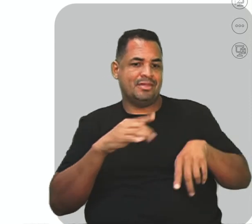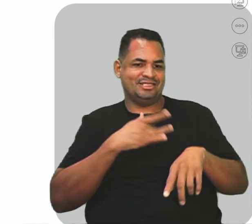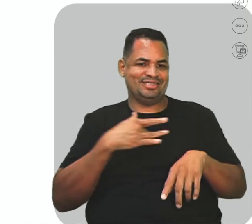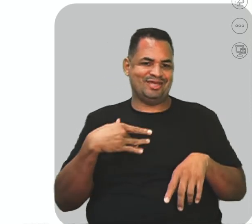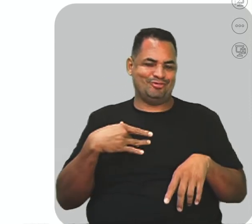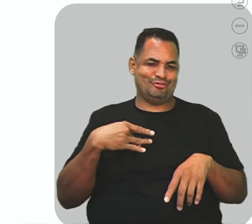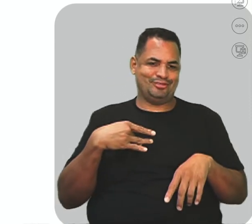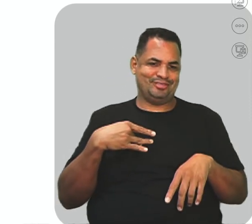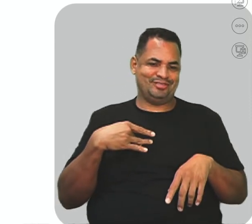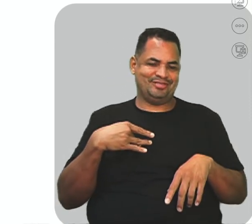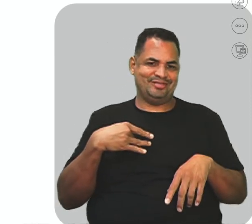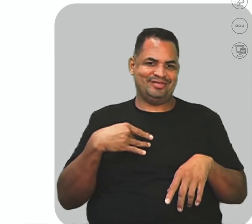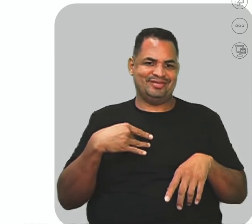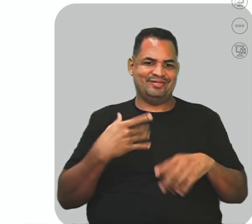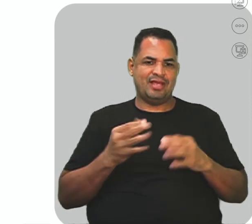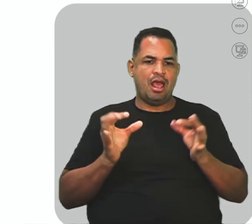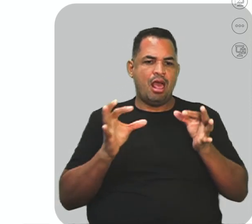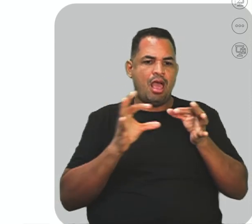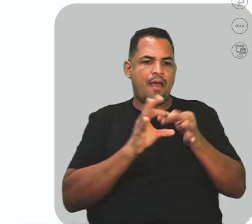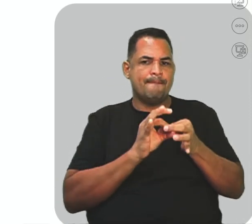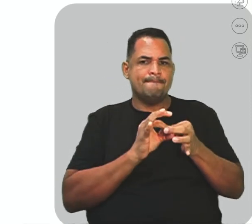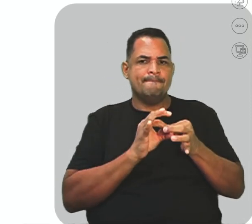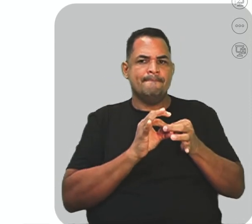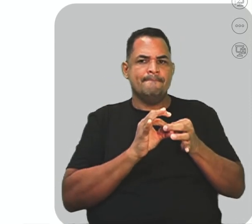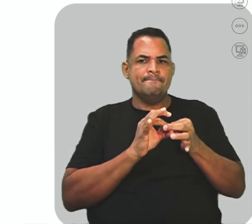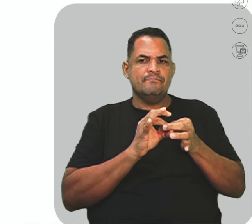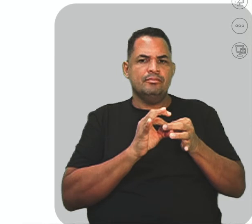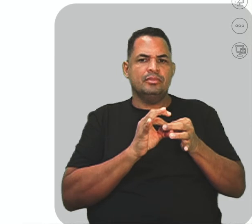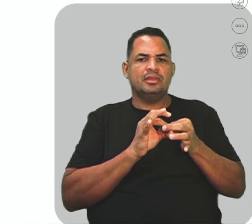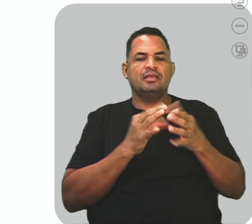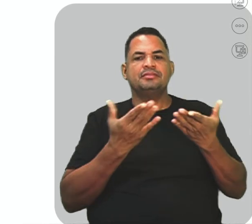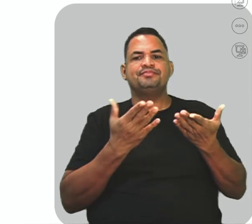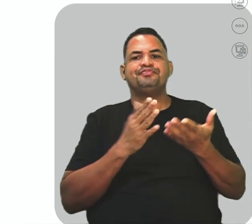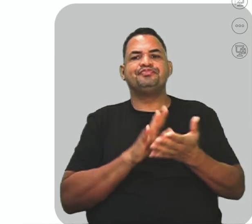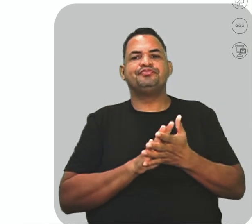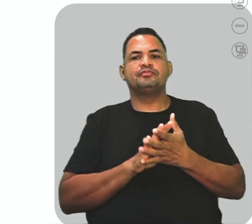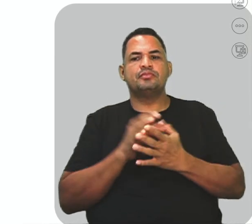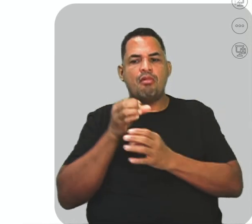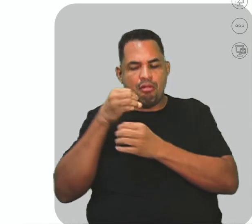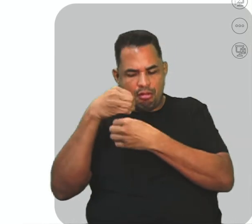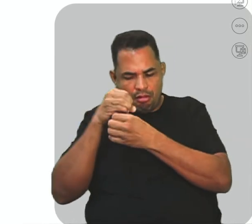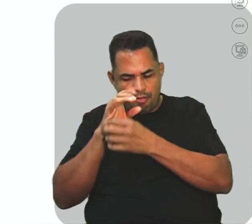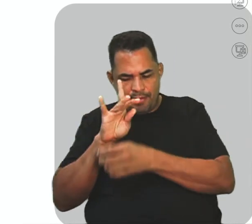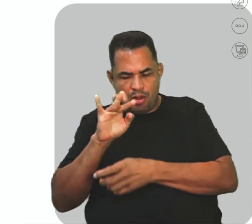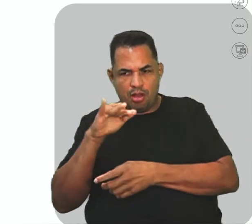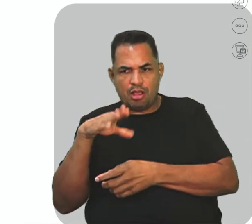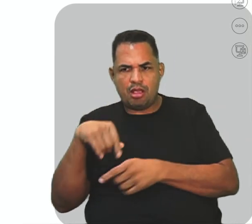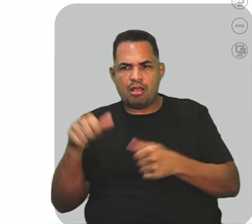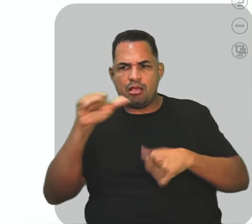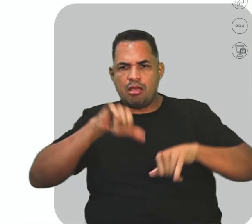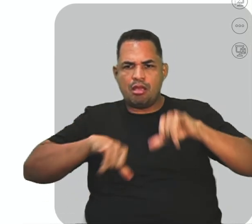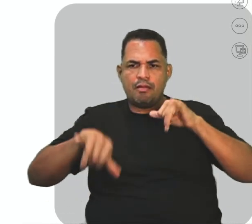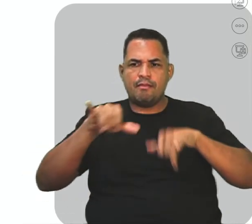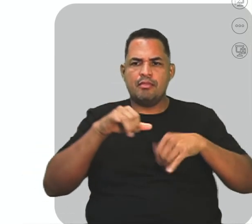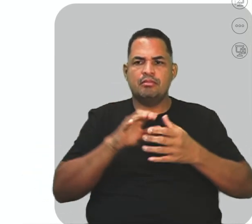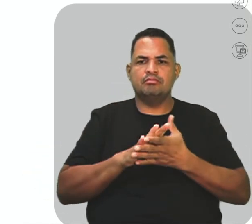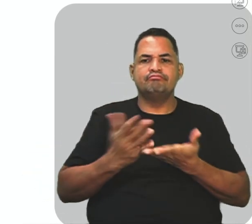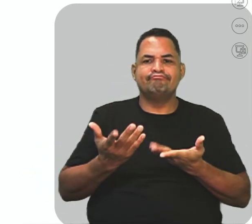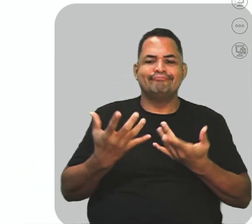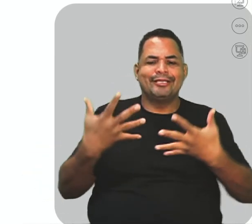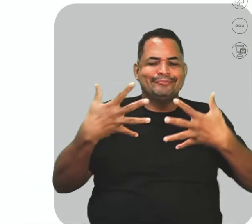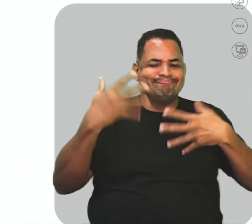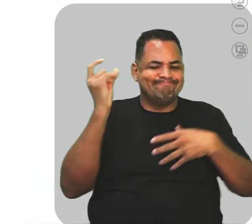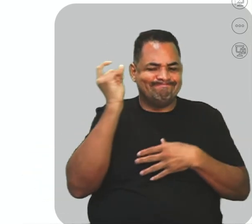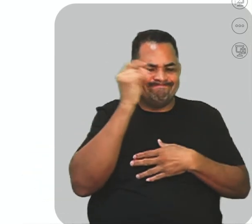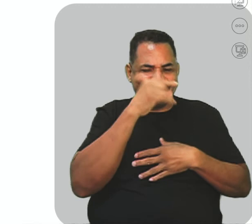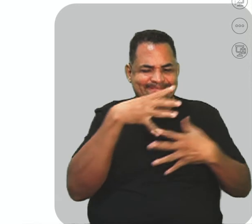que a conjunção veio e disse, epa, mas o laboratório bioquímico do corpo humano é mais